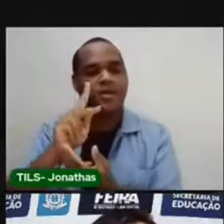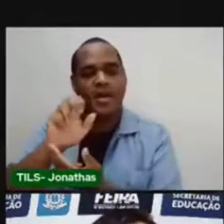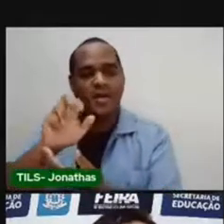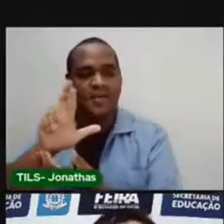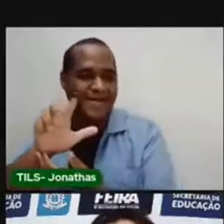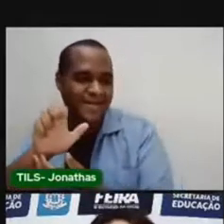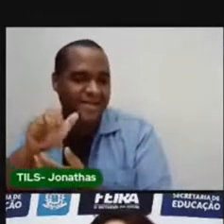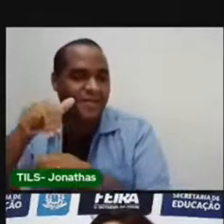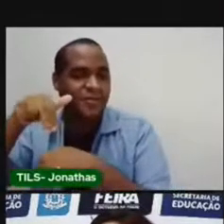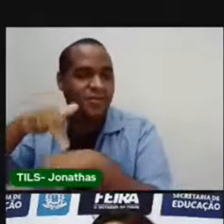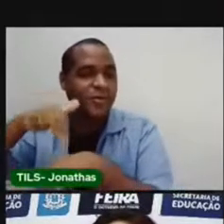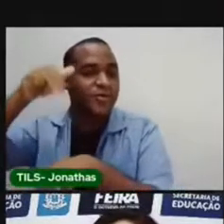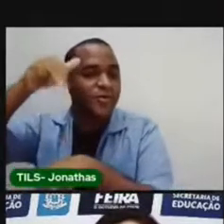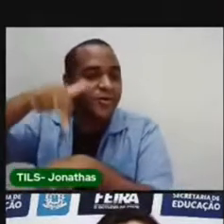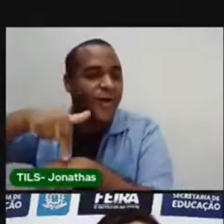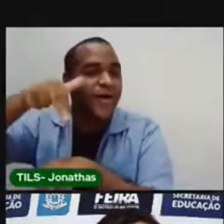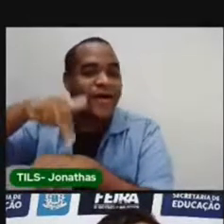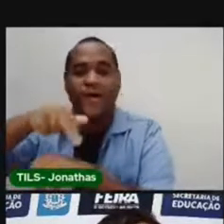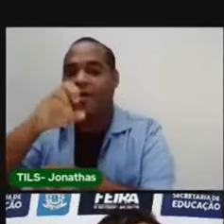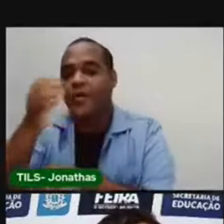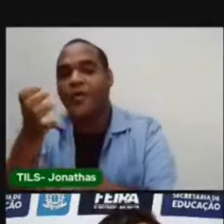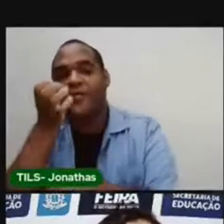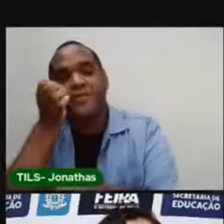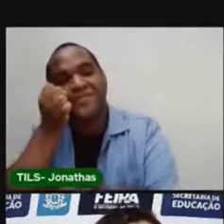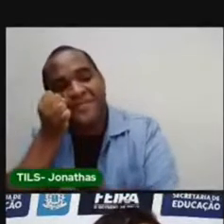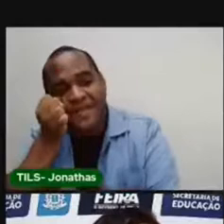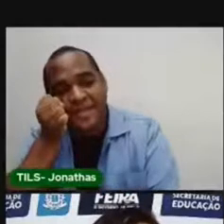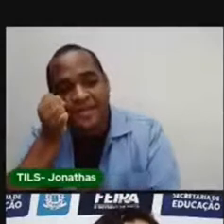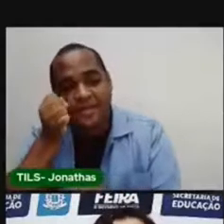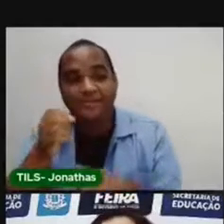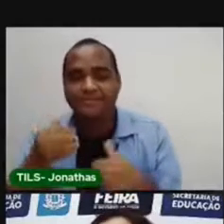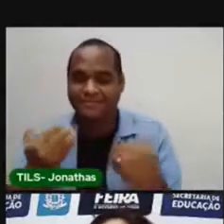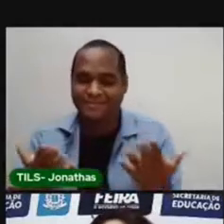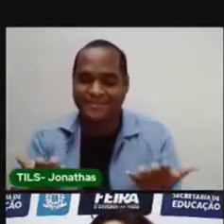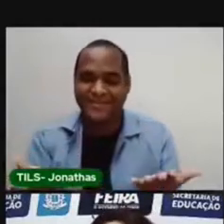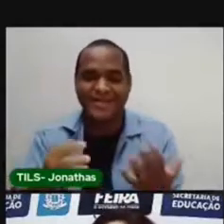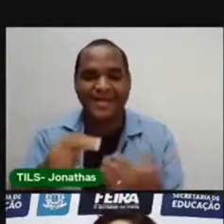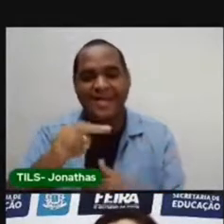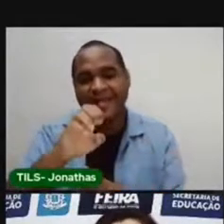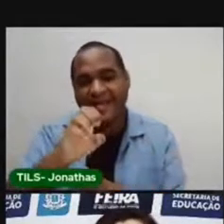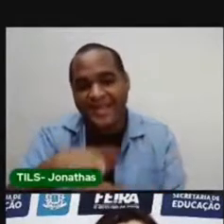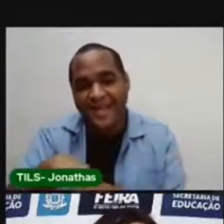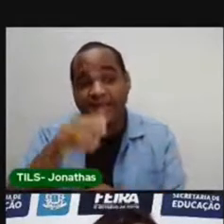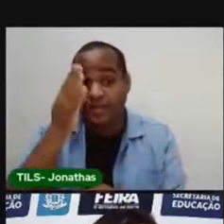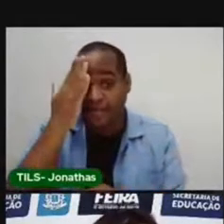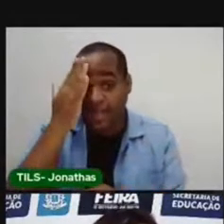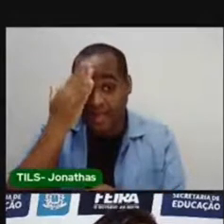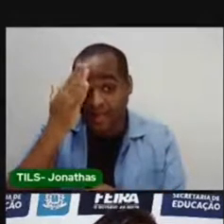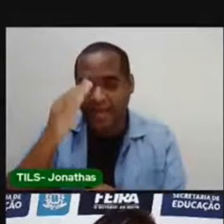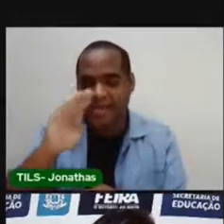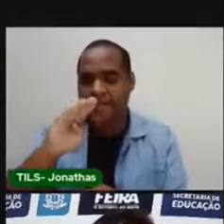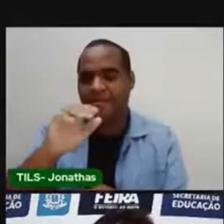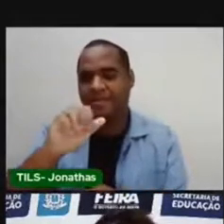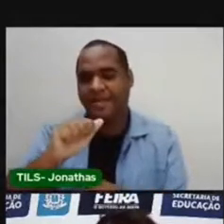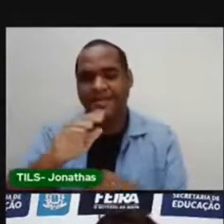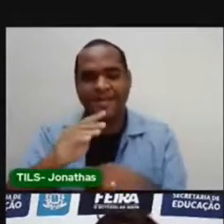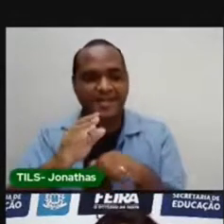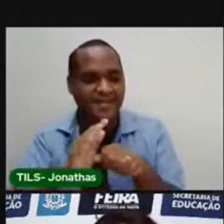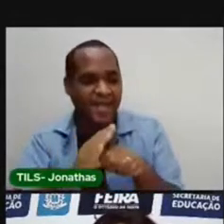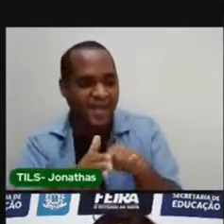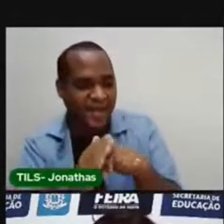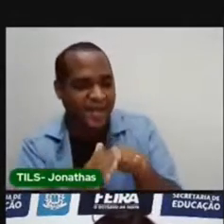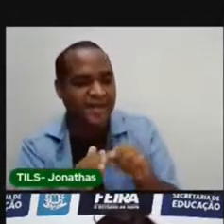pular corda, parlendas de dormir, né? Tipo aquela, batatinha quando